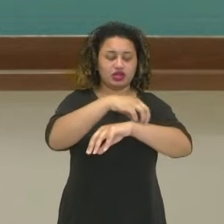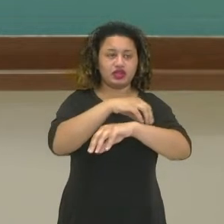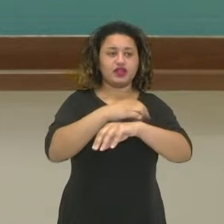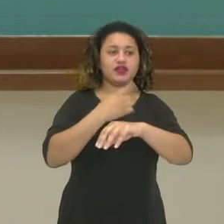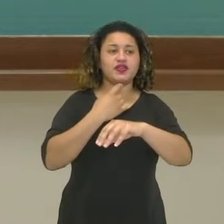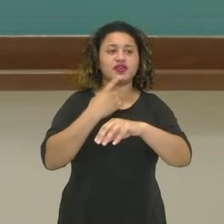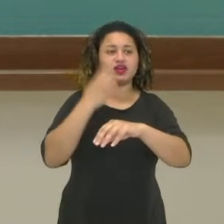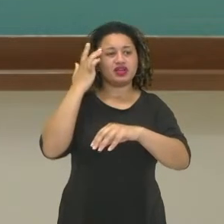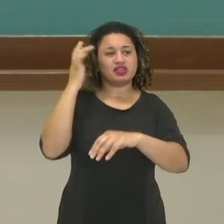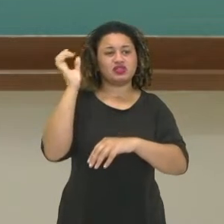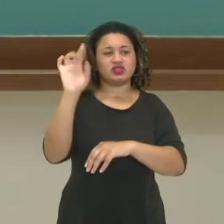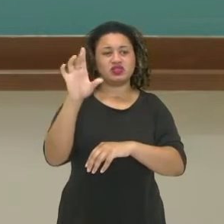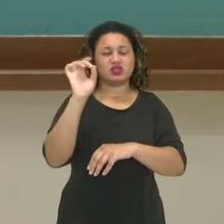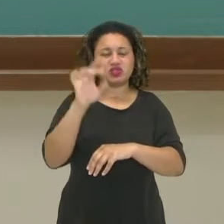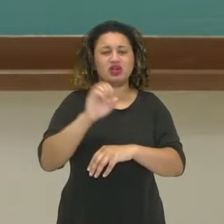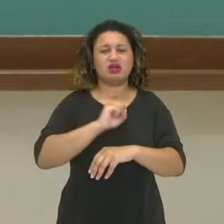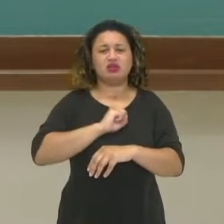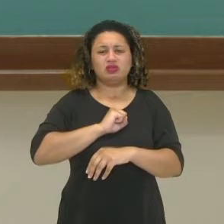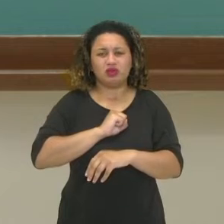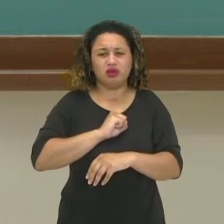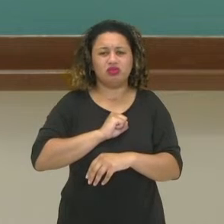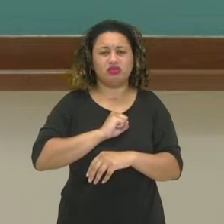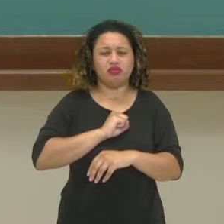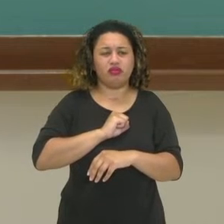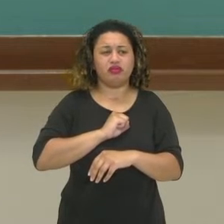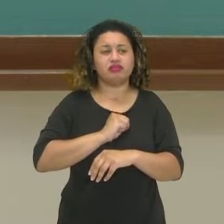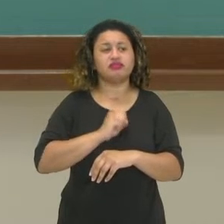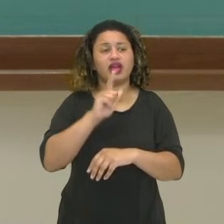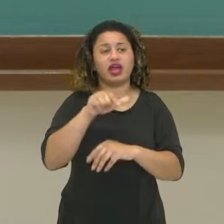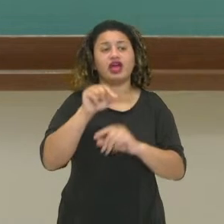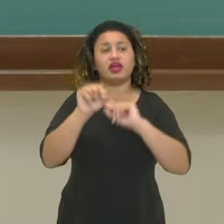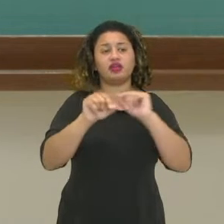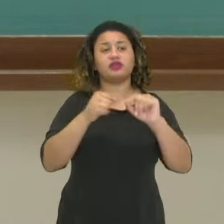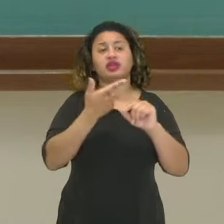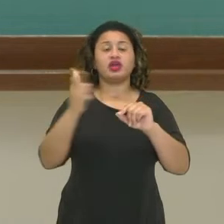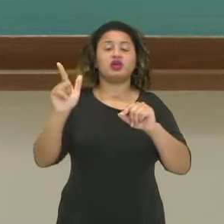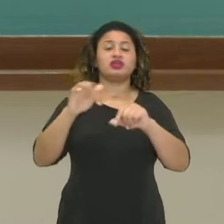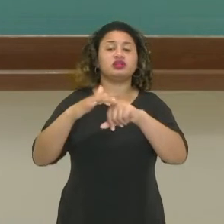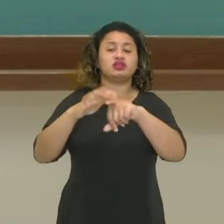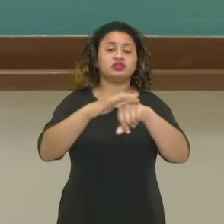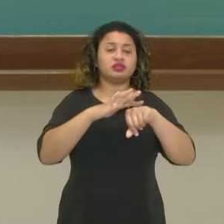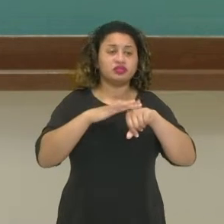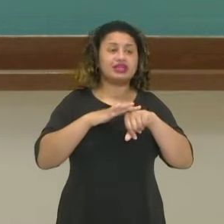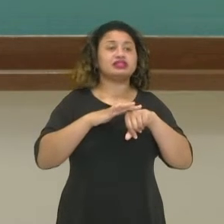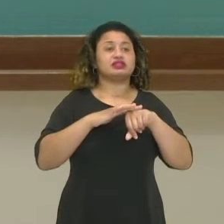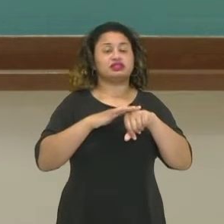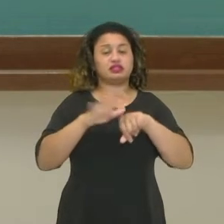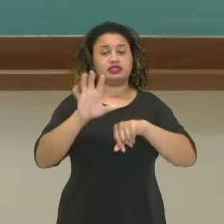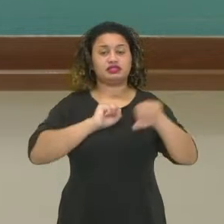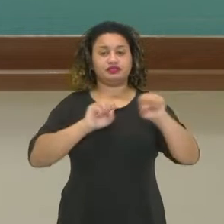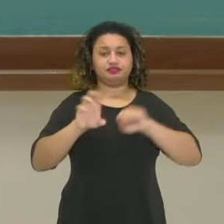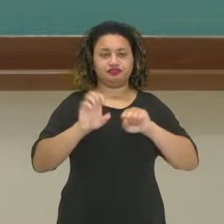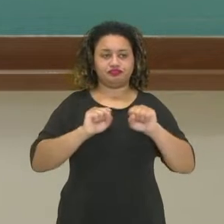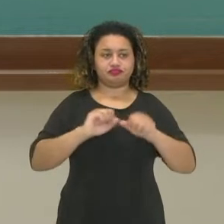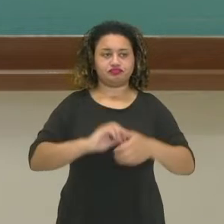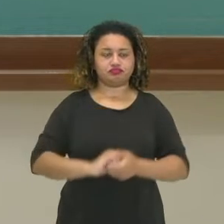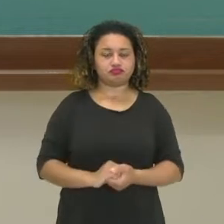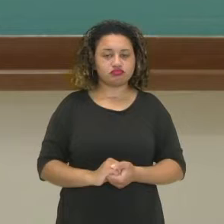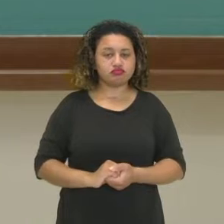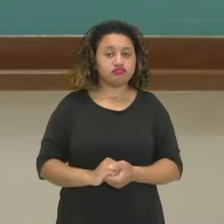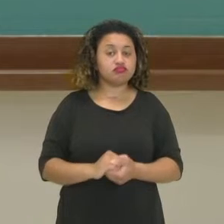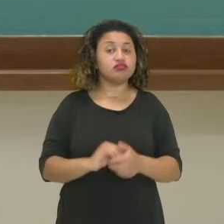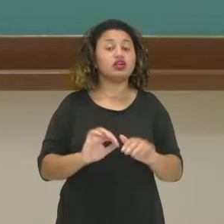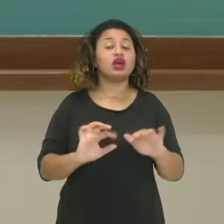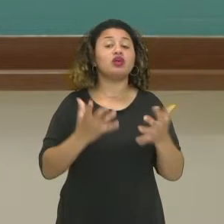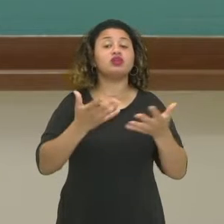dor de cabeça, tosse, né? Então, o que a gente chama de infecções oportunistas. Como que ocorre a